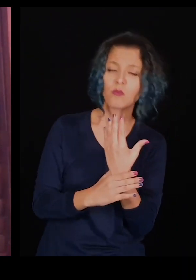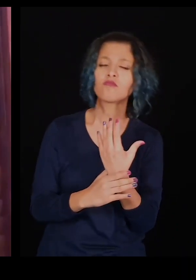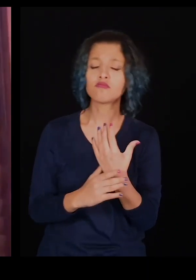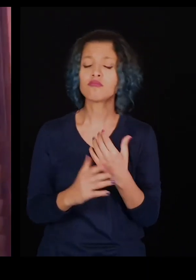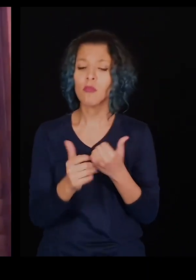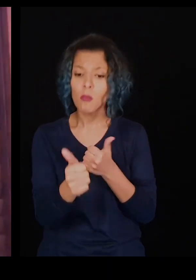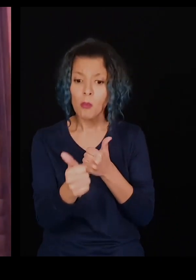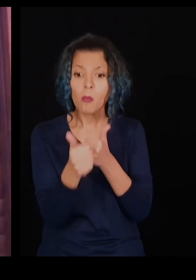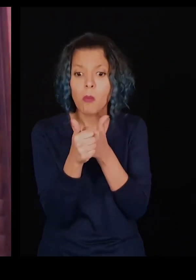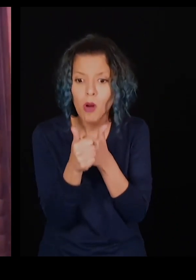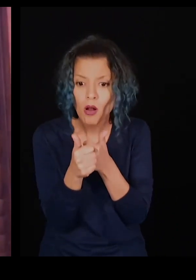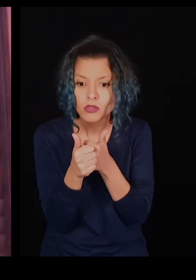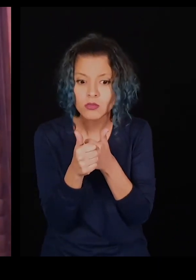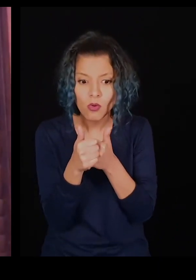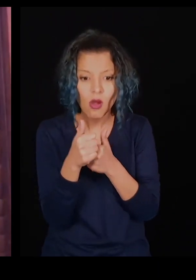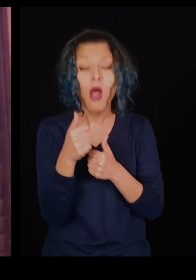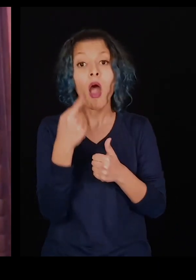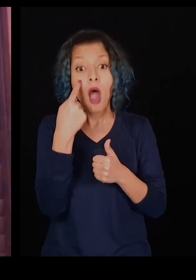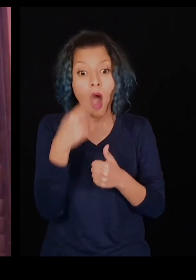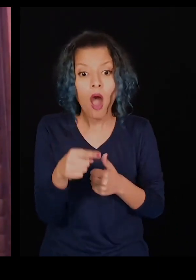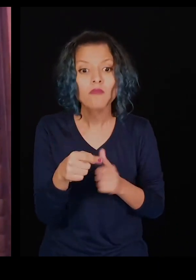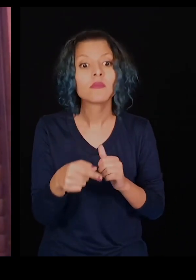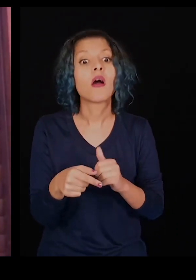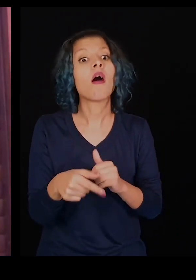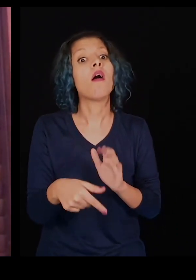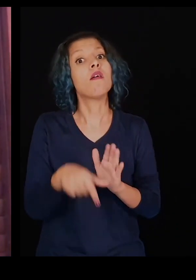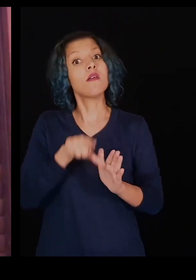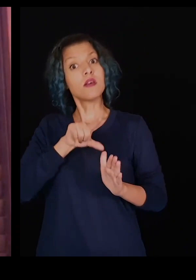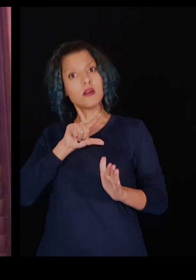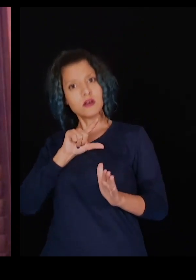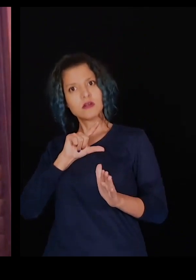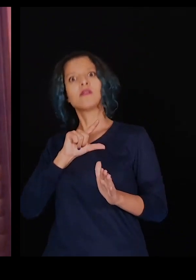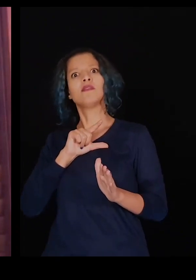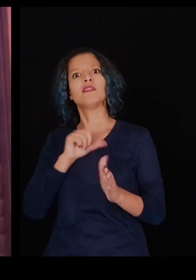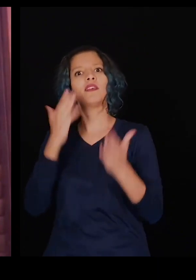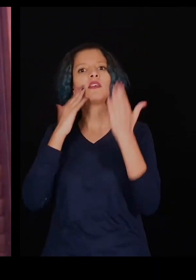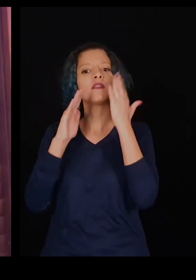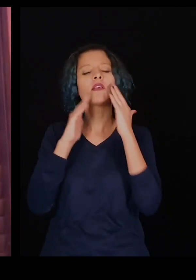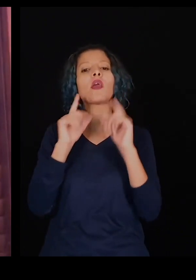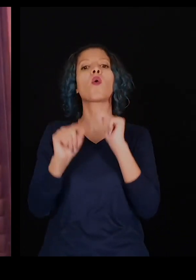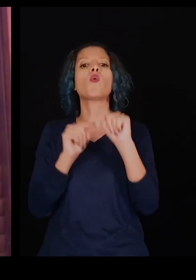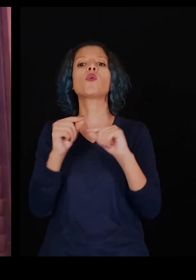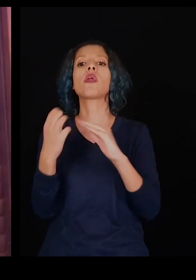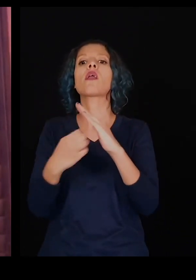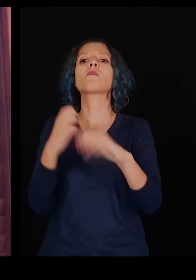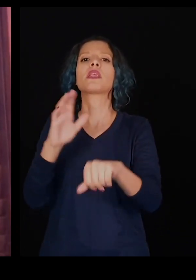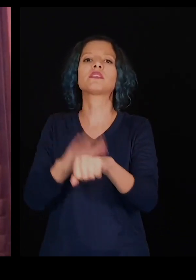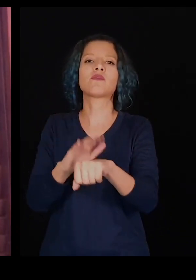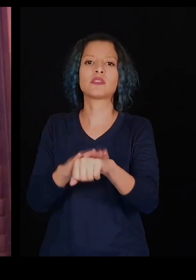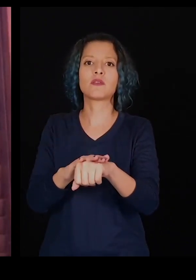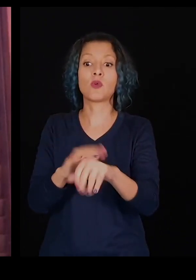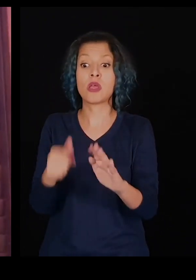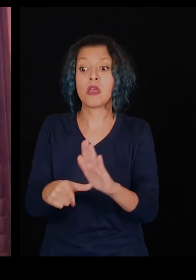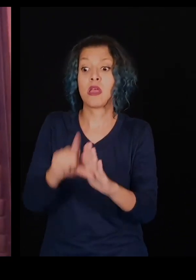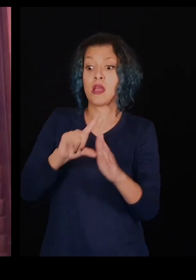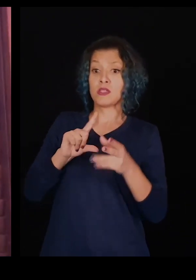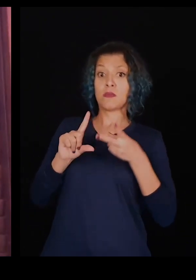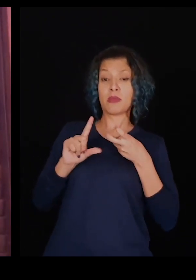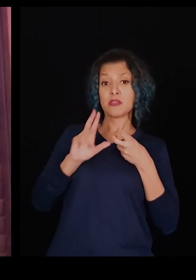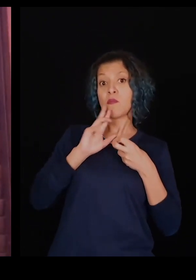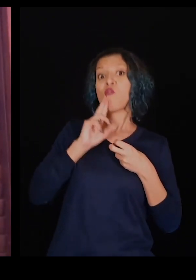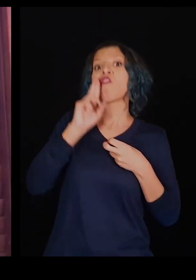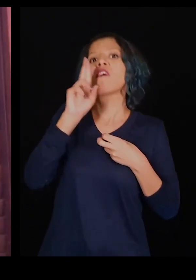se antecipar a movimentos que a empresa está fazendo e talvez responder com mais qualidade ainda, né, do que só receber